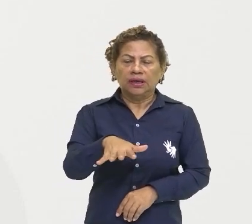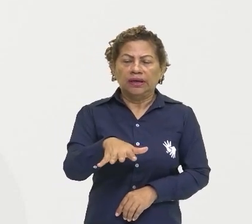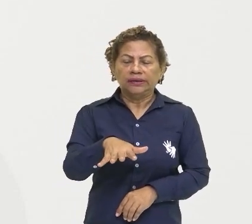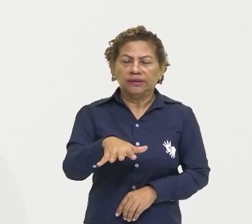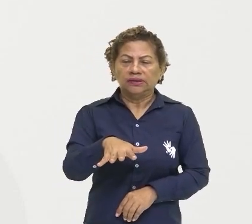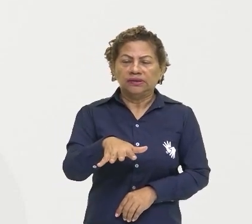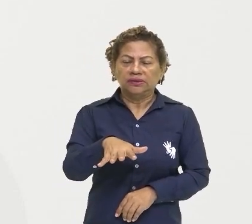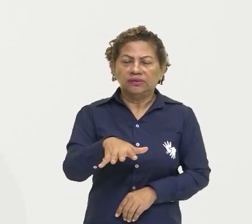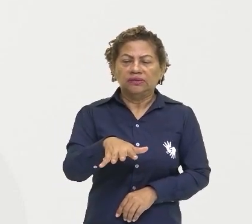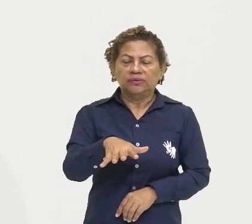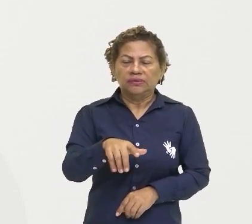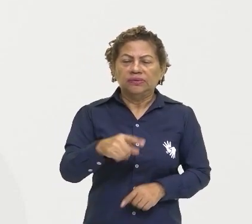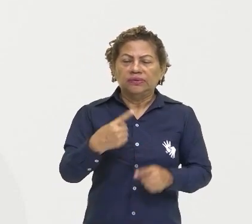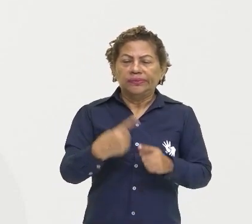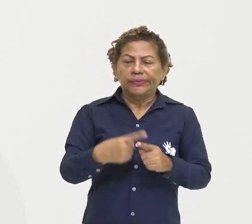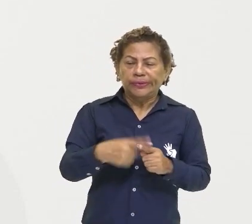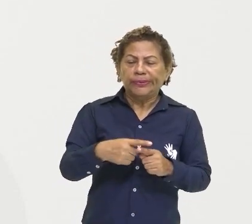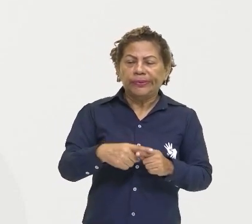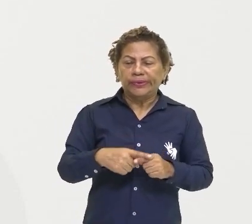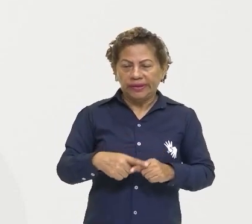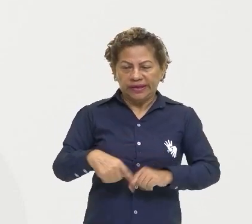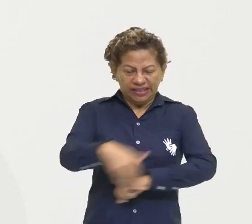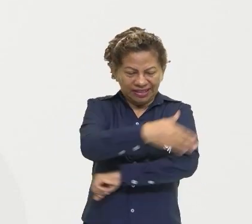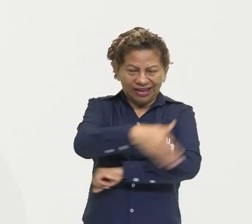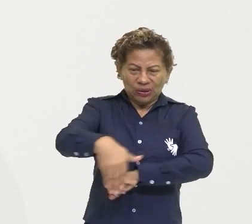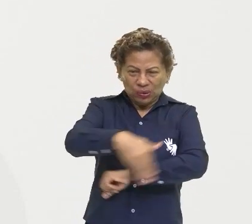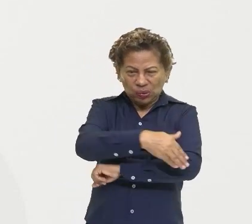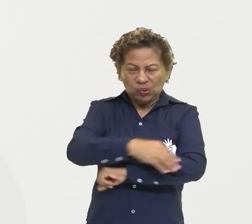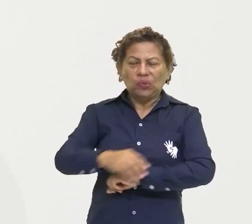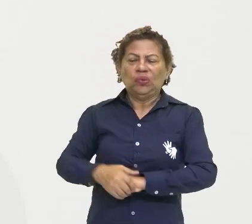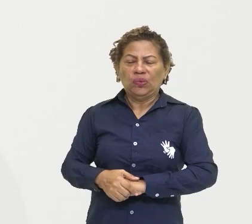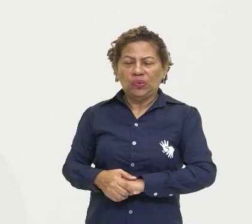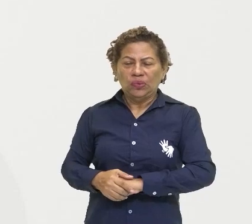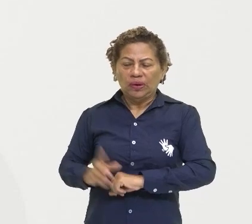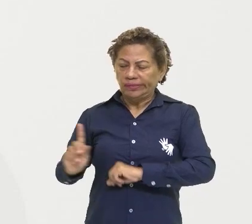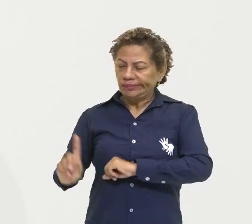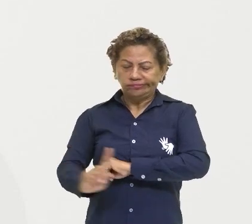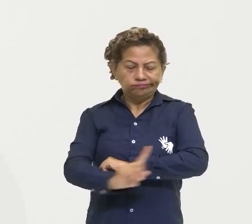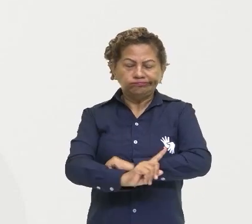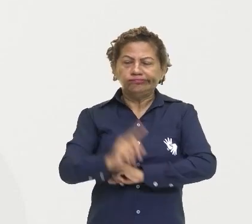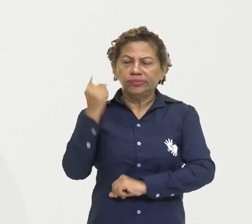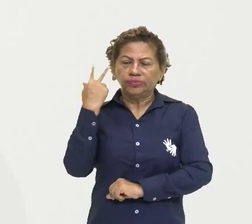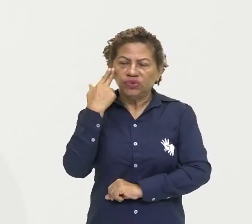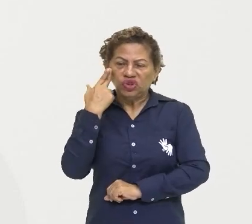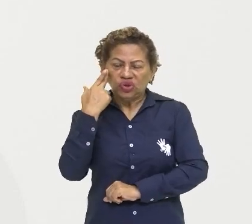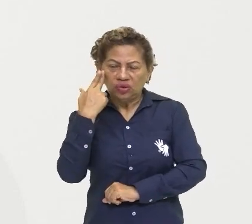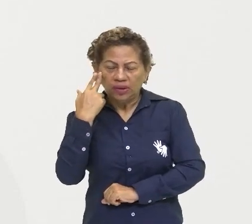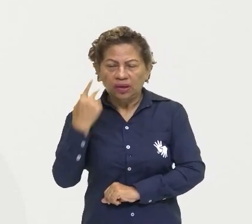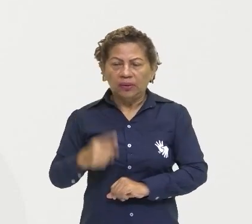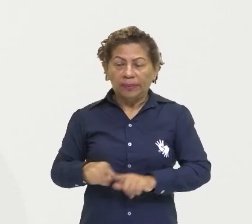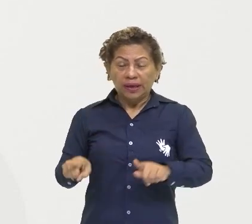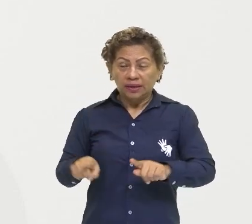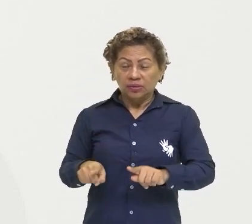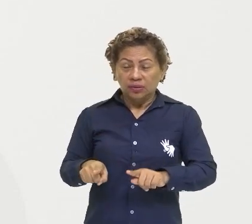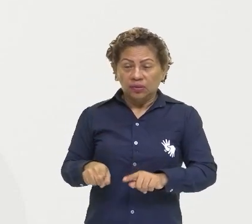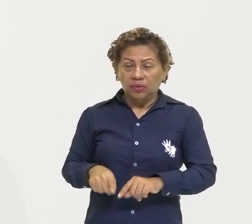que é público, né? As calçadas, embaixo do viaduto, por exemplo, torná-lo